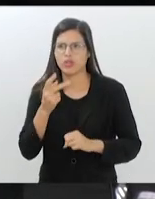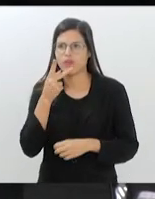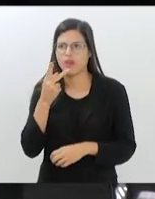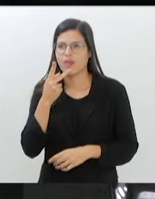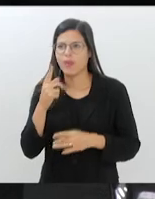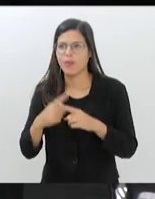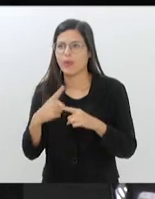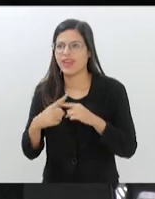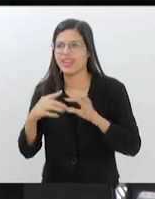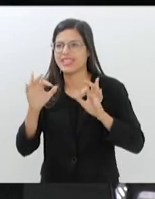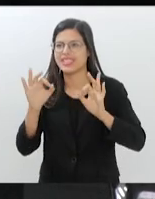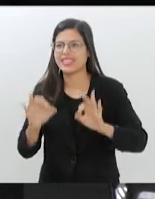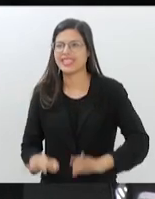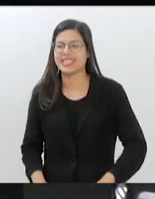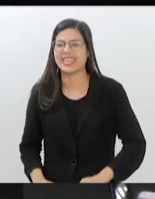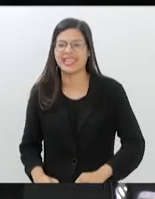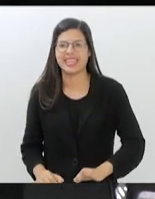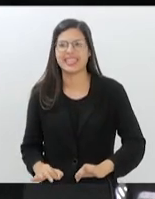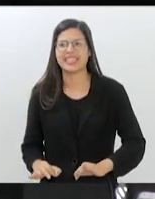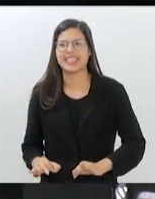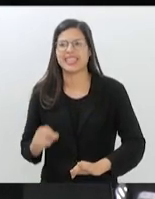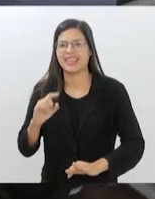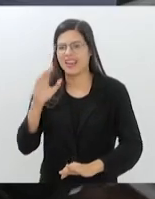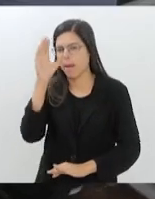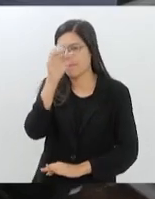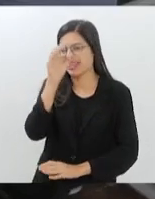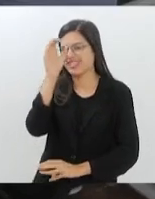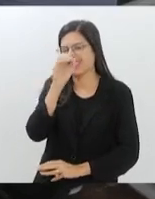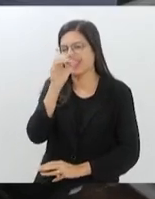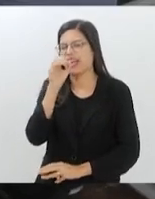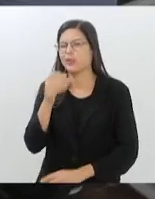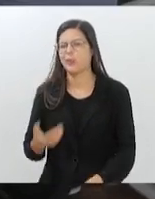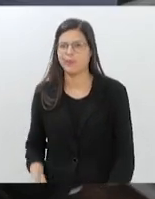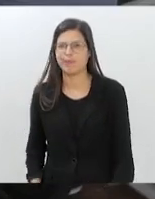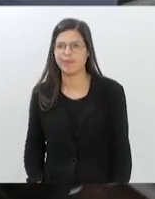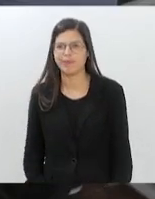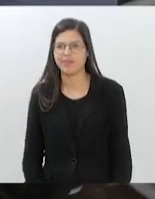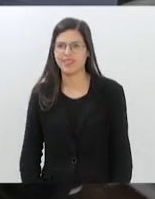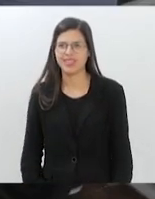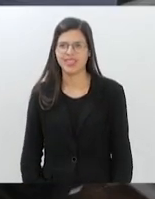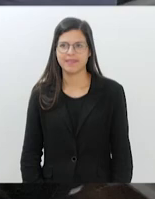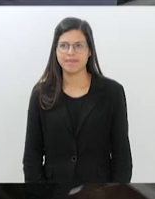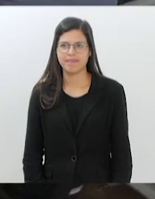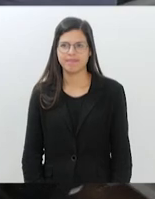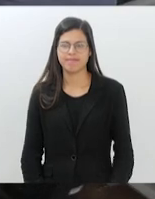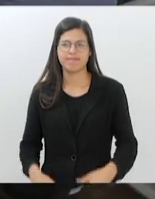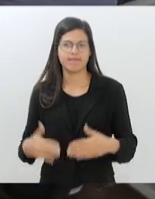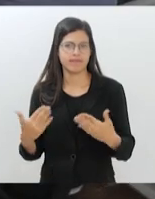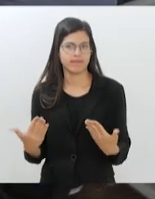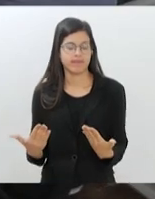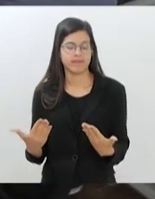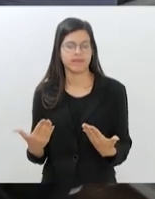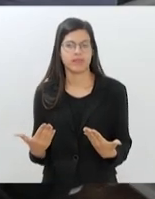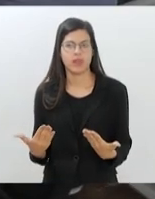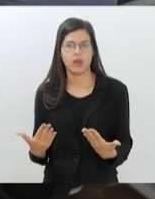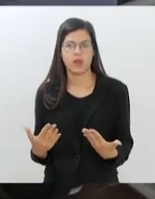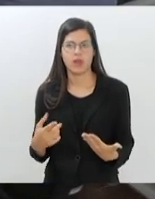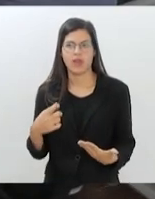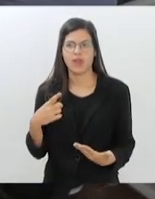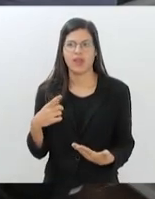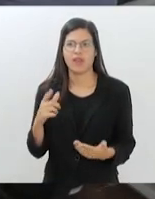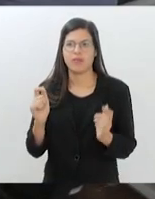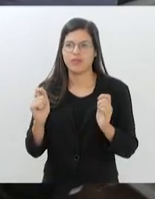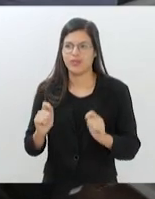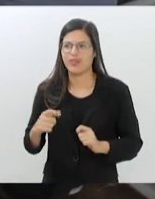temos certeza do aprendizado bom é que Possivelmente eu tenho a idade da